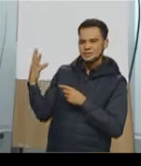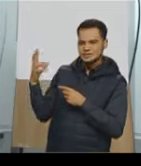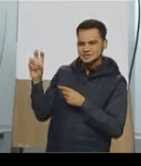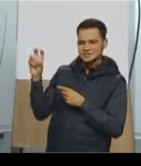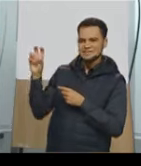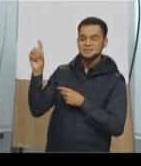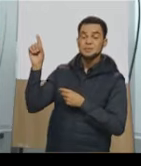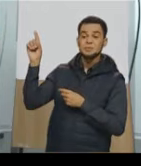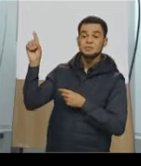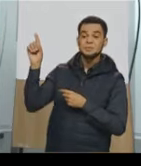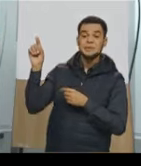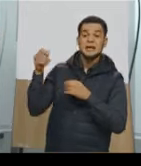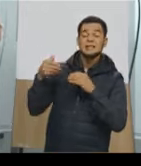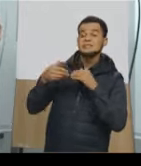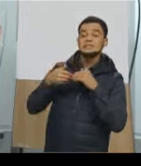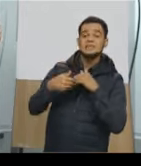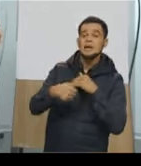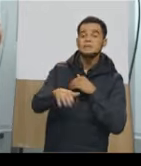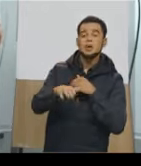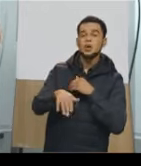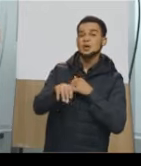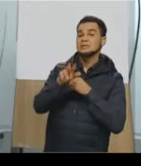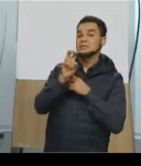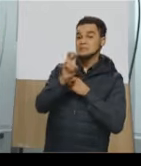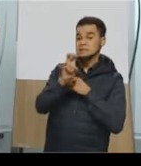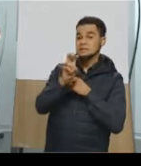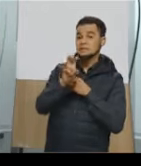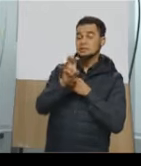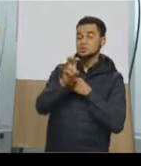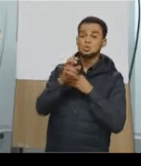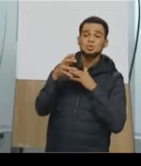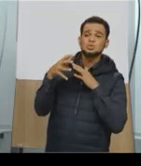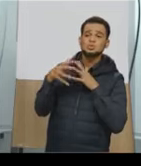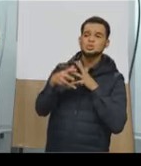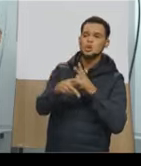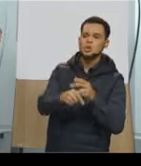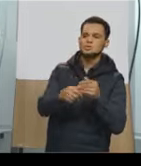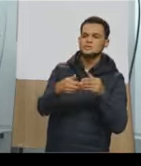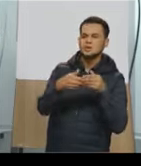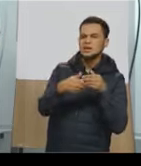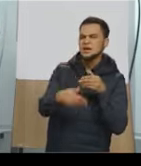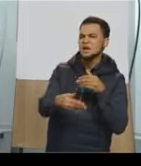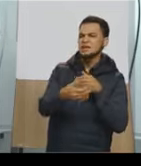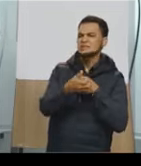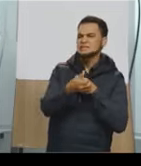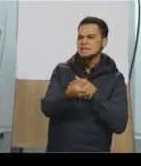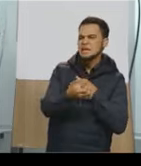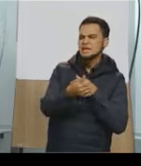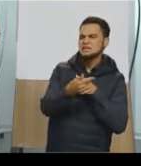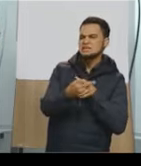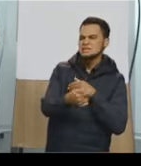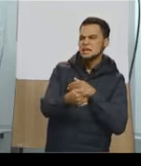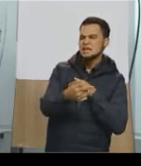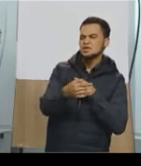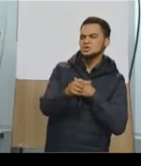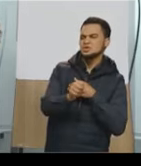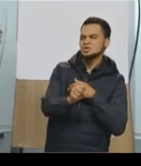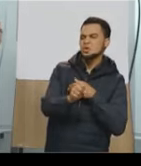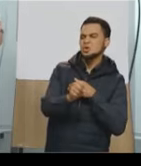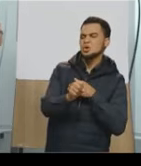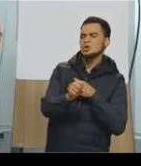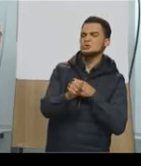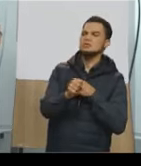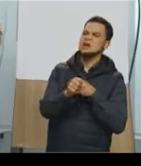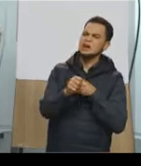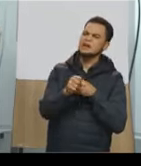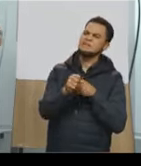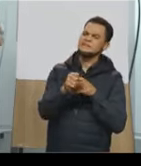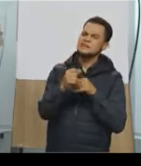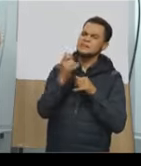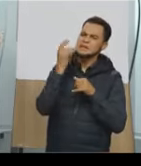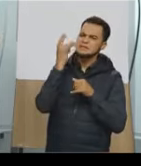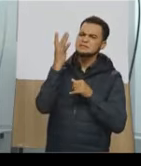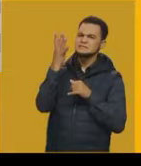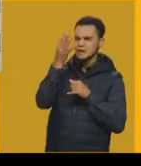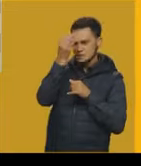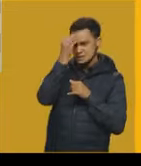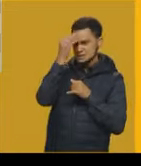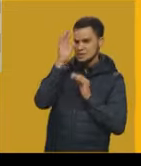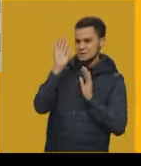do quinto, todos os outros vão fazer um pouco de referência ao seu número, então vai ficar um pouco mais fácil de